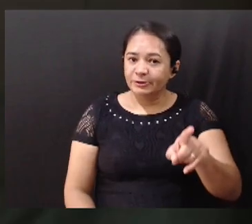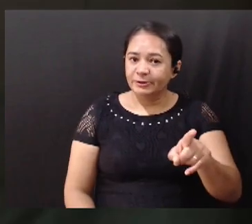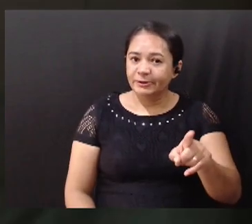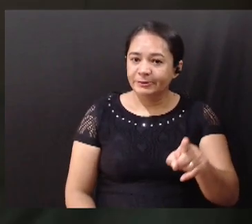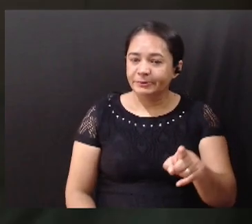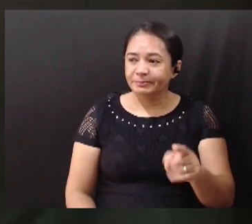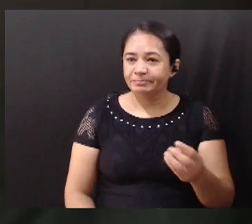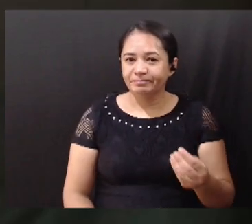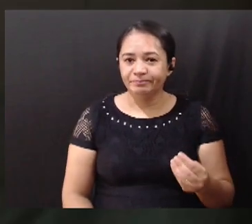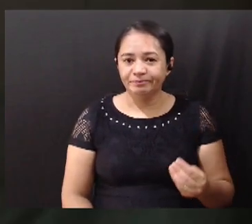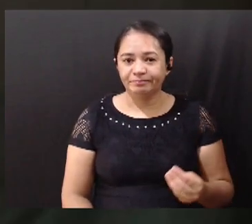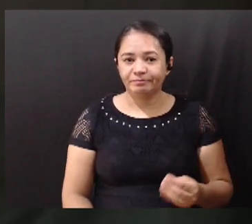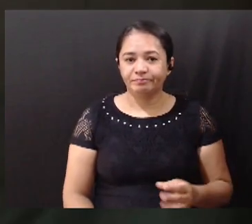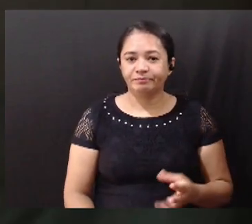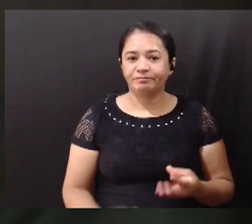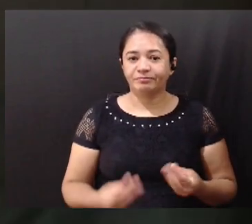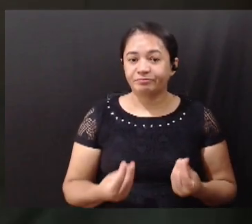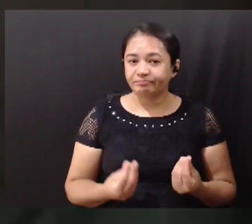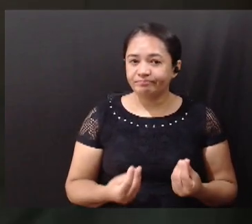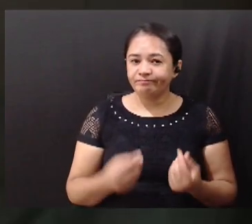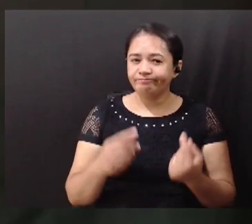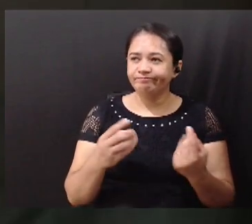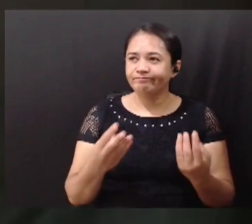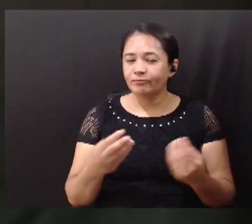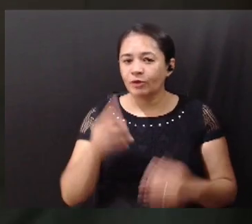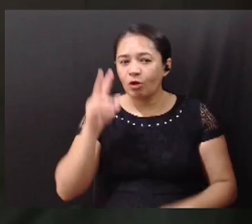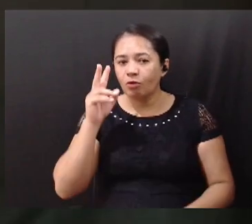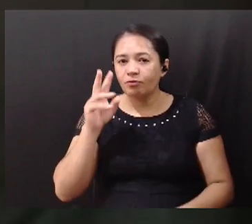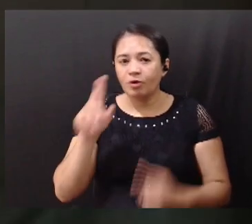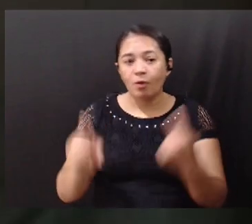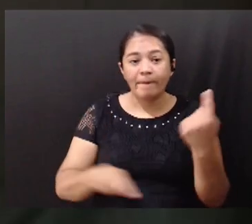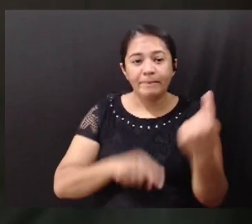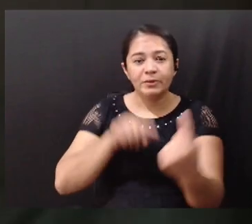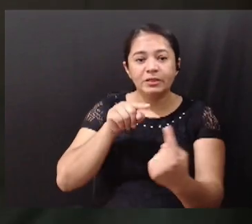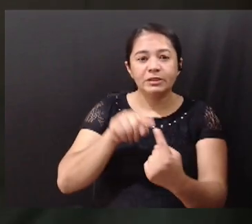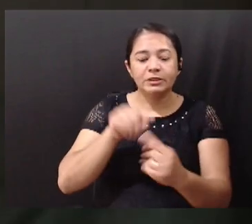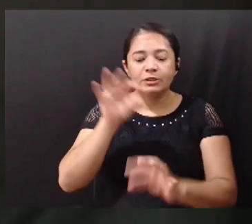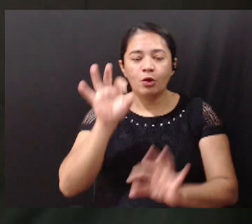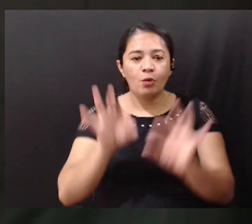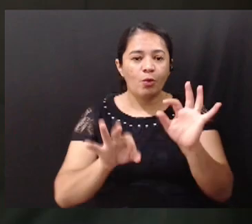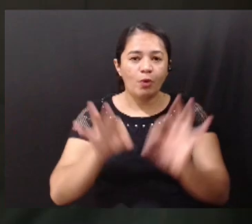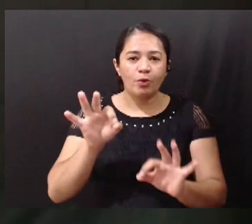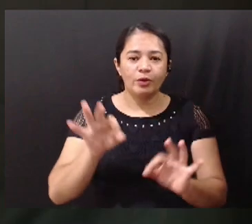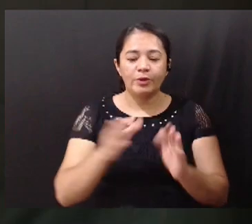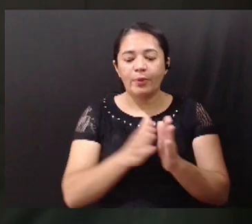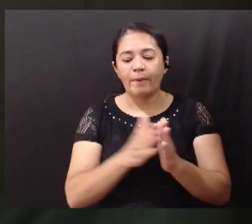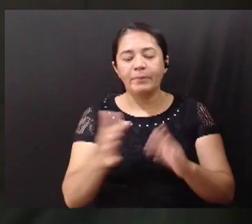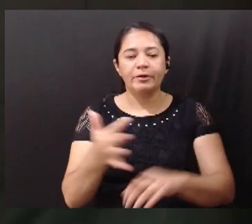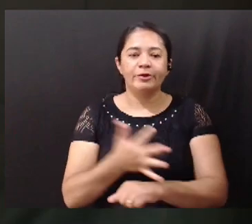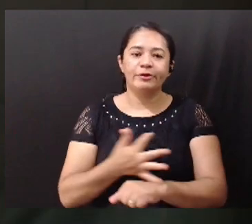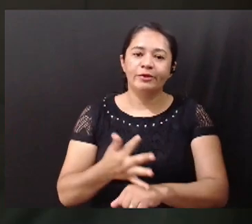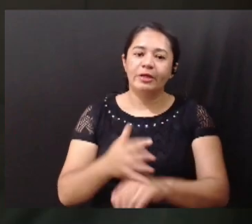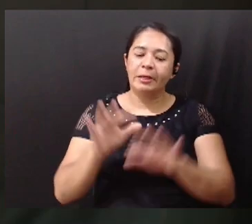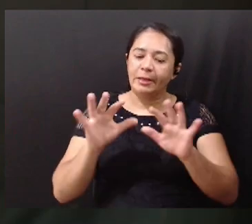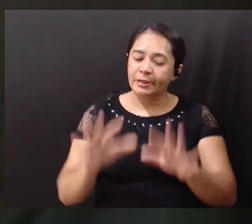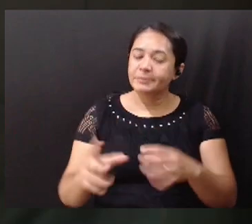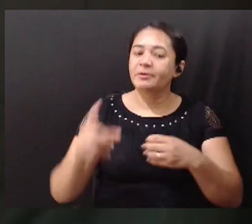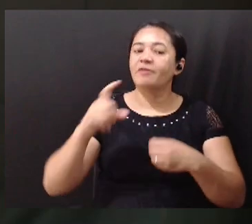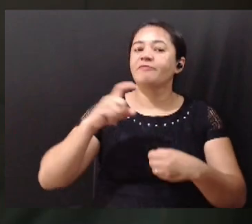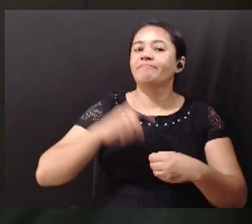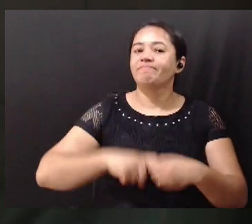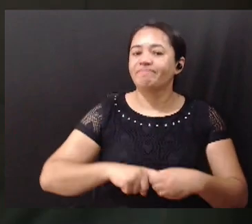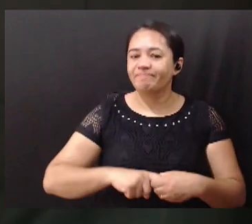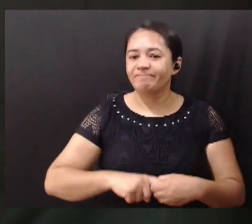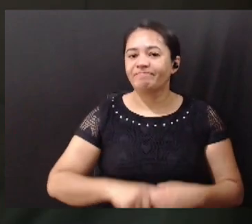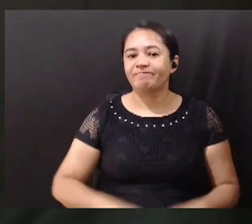uma previsibilidade, se você não tiver aí uma organização durante as férias, esse retorno vai ser